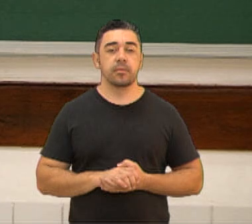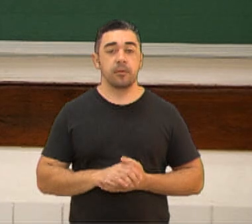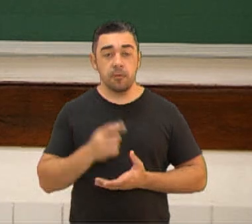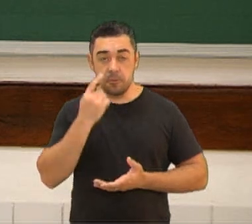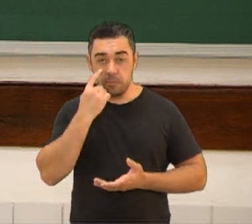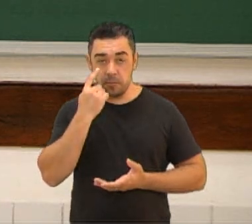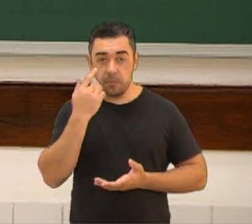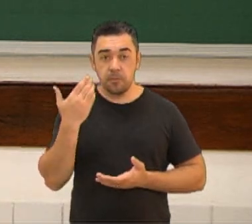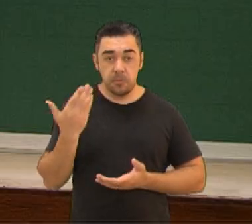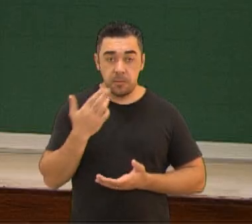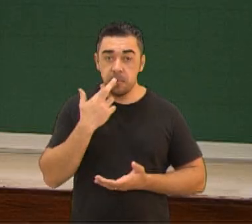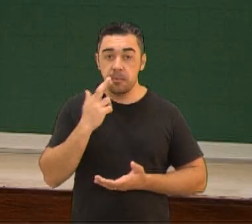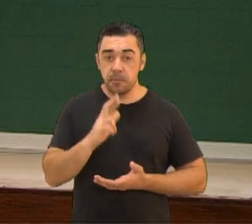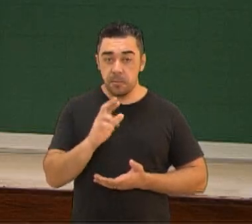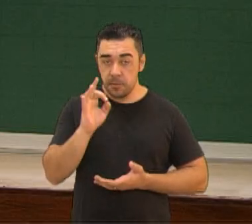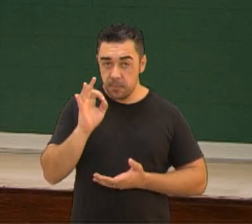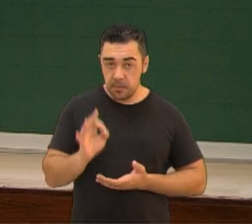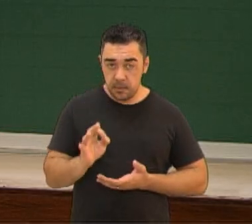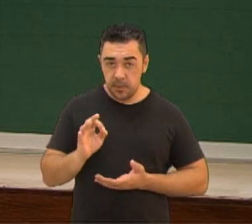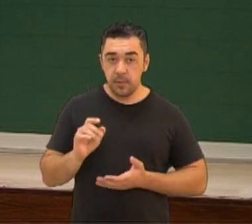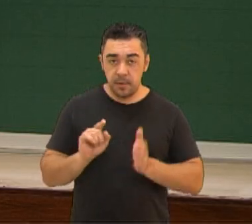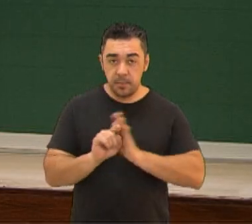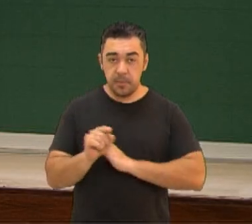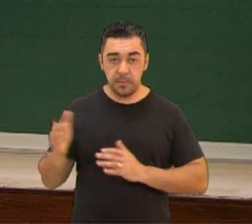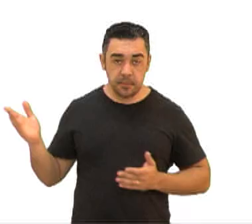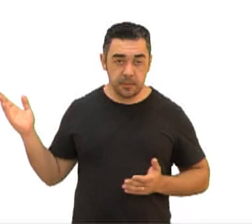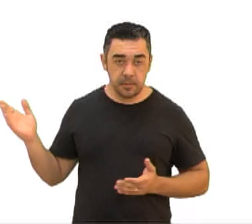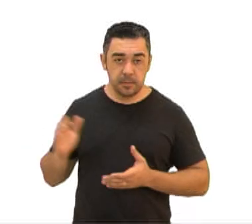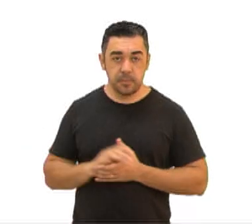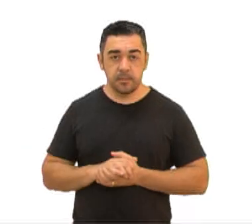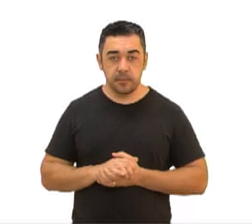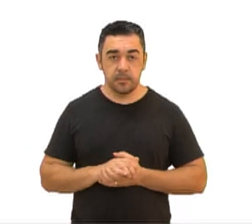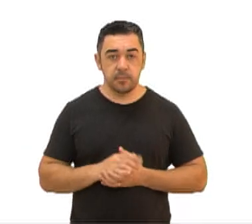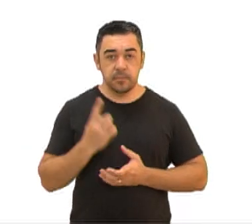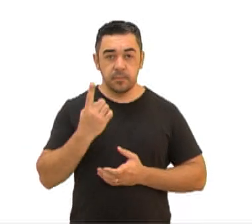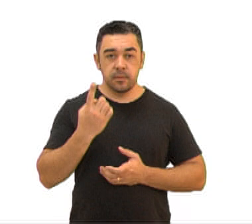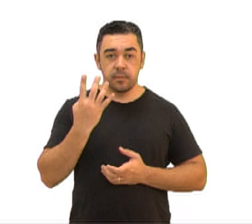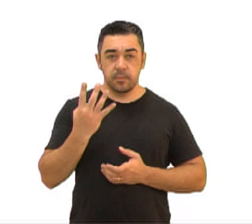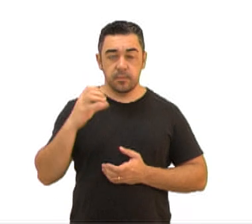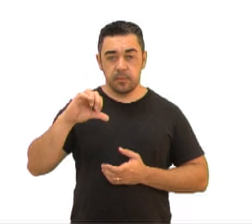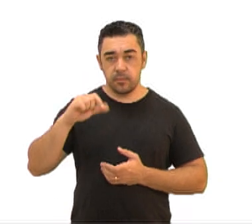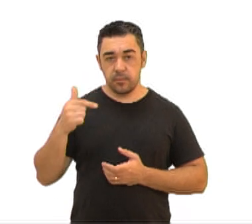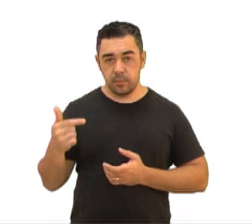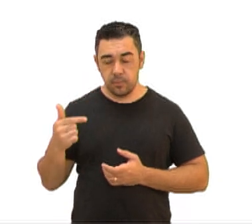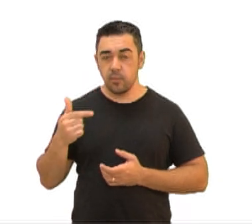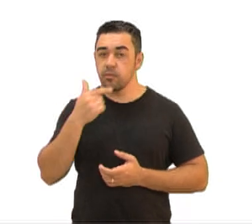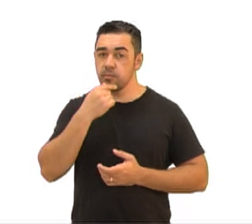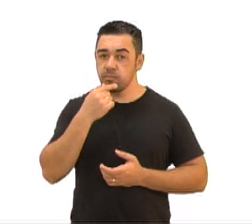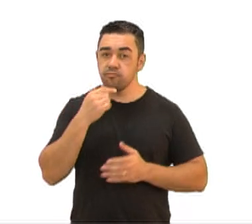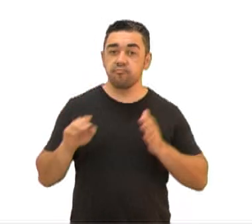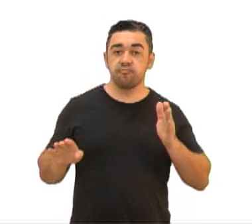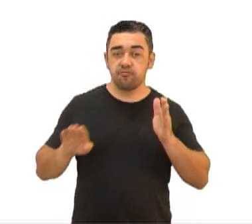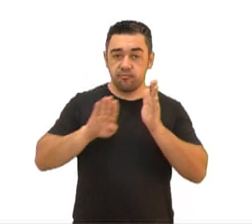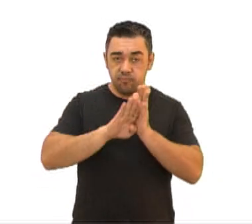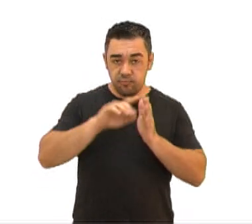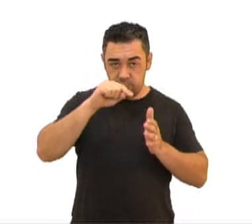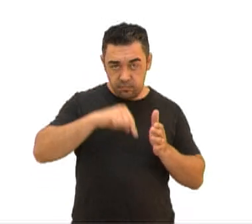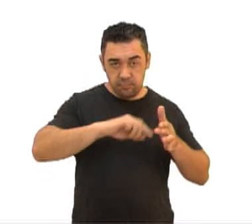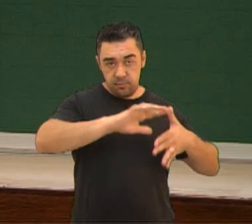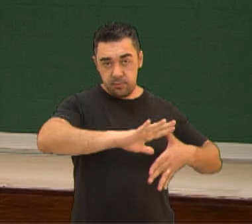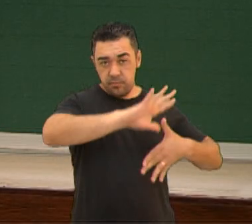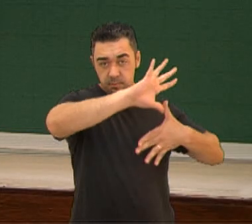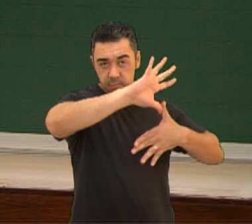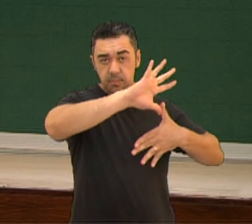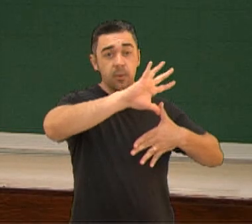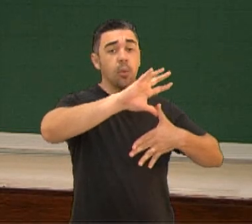Vamos ver qual é a resposta correta do quiz? Então, em 1492, Cristóvão Colombo chega à América.